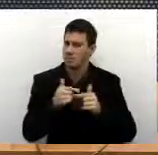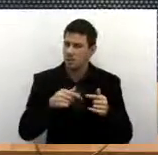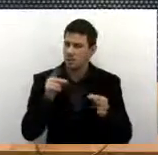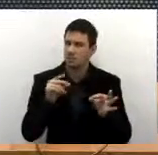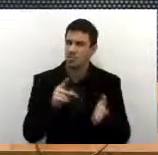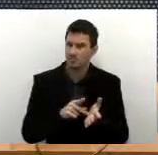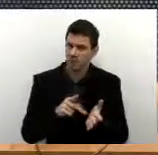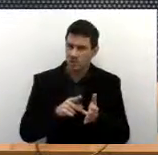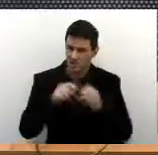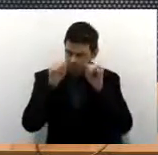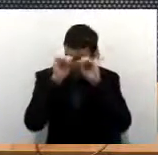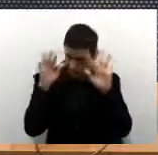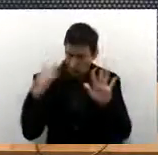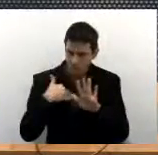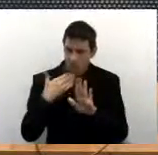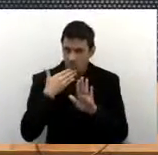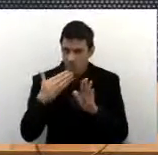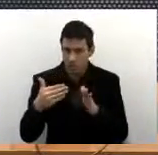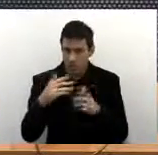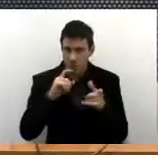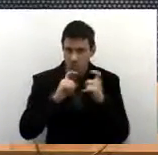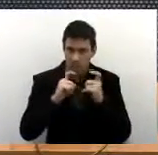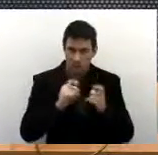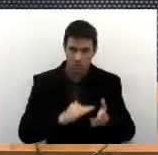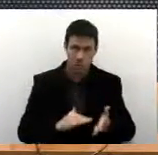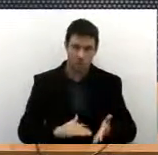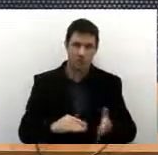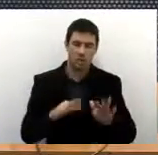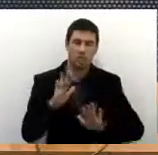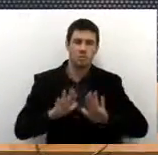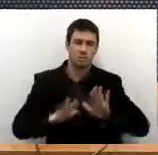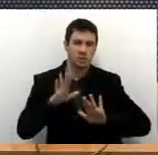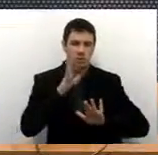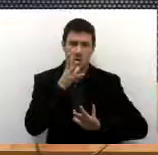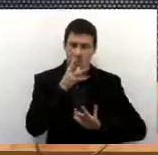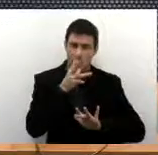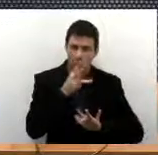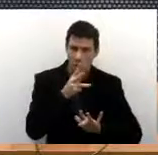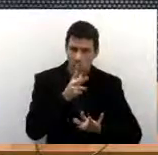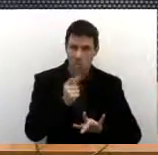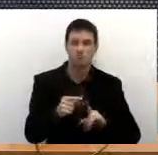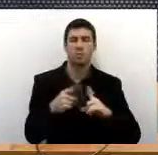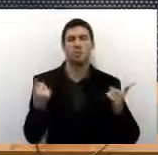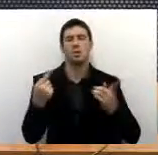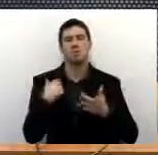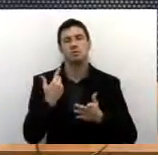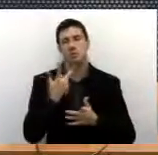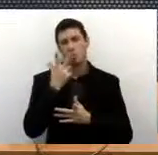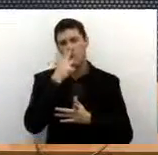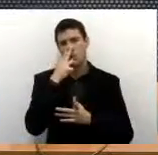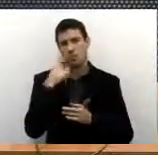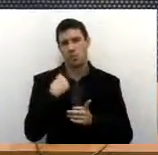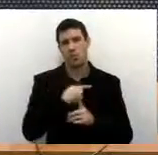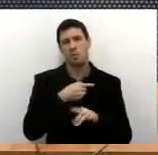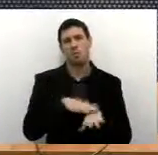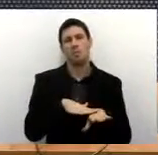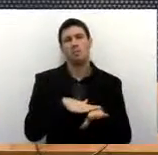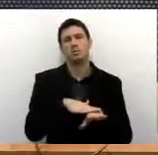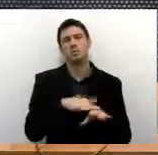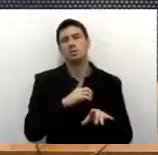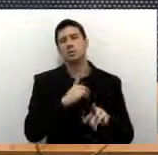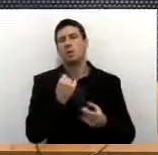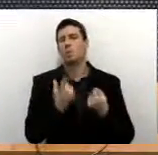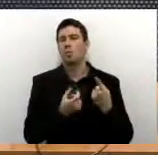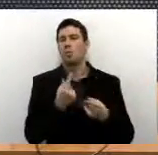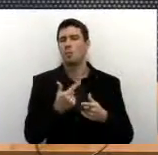pedir uma reunião com os secretários, às vezes há demora, mas isso daqui eu acho que é conversando, temos vários problemas, isso